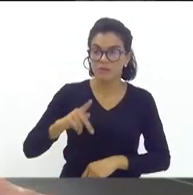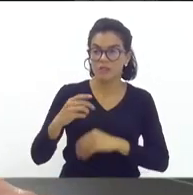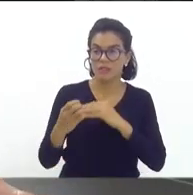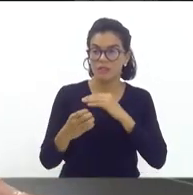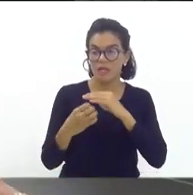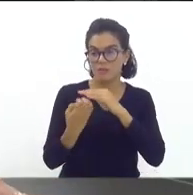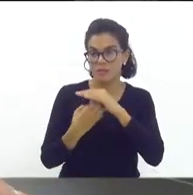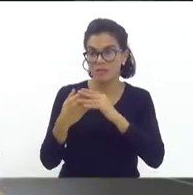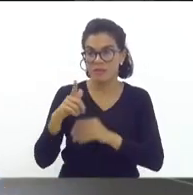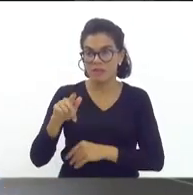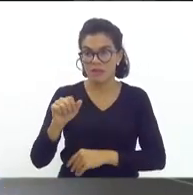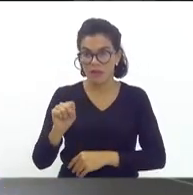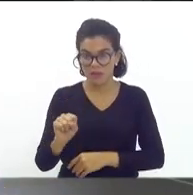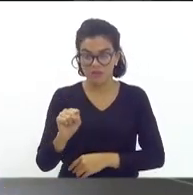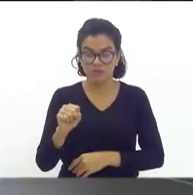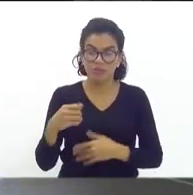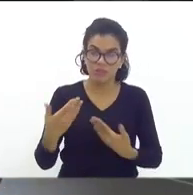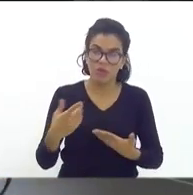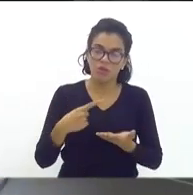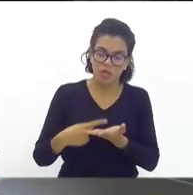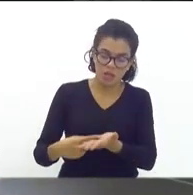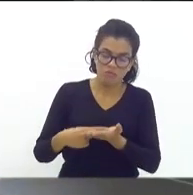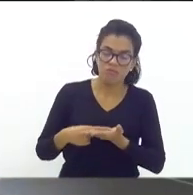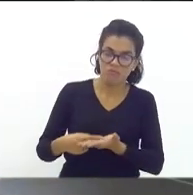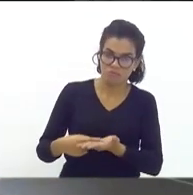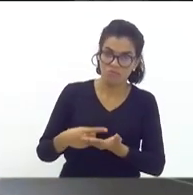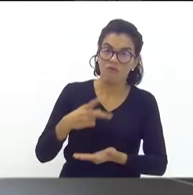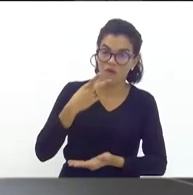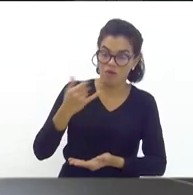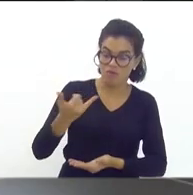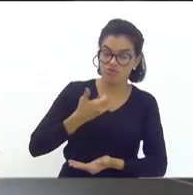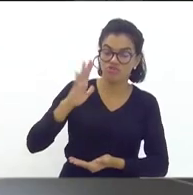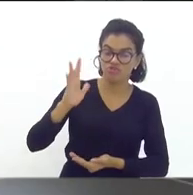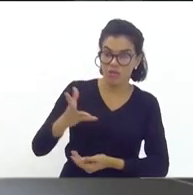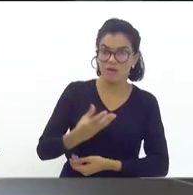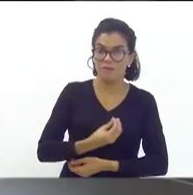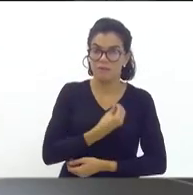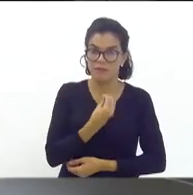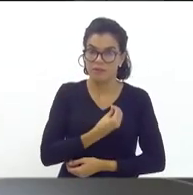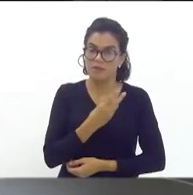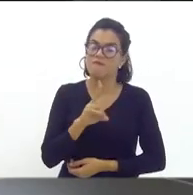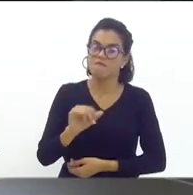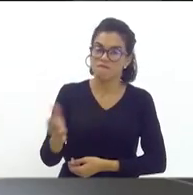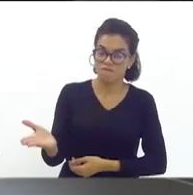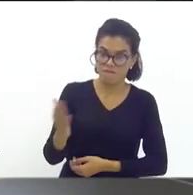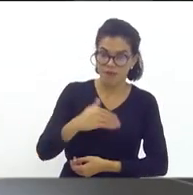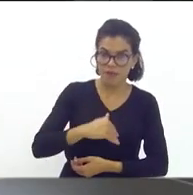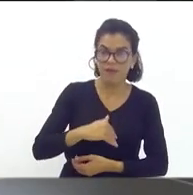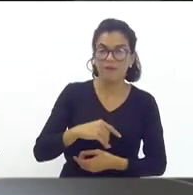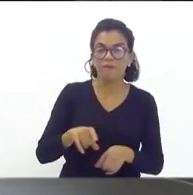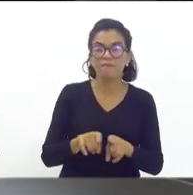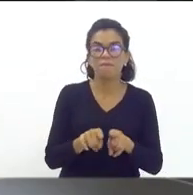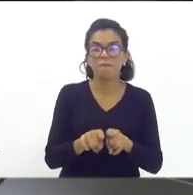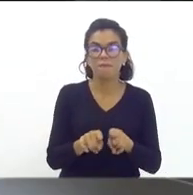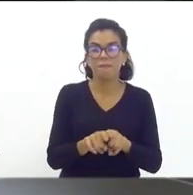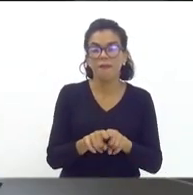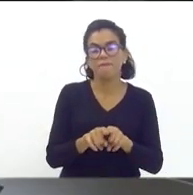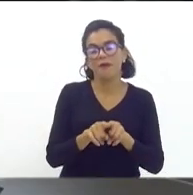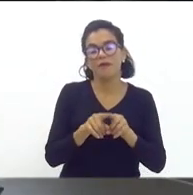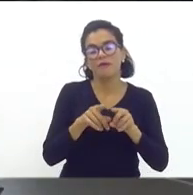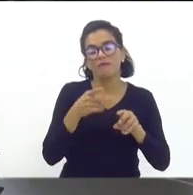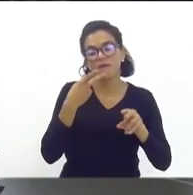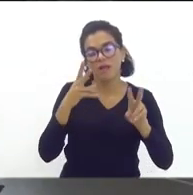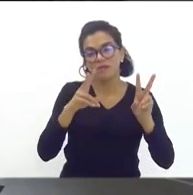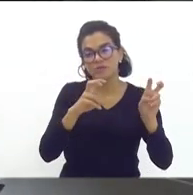já há um compromisso aqui da genérry de estar presente em todas as assentadas que falem dessa matéria e também daquelas